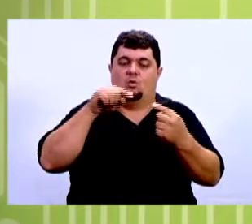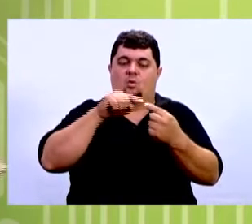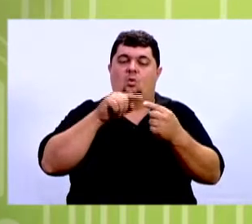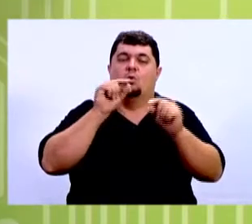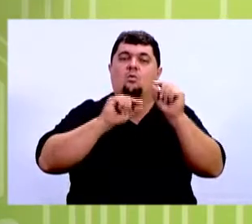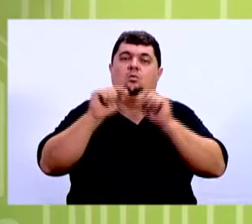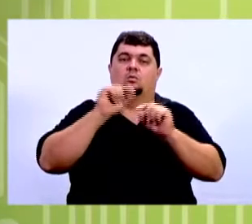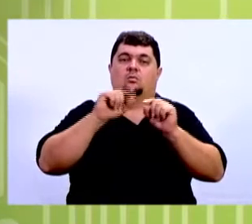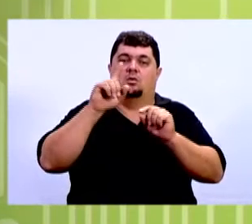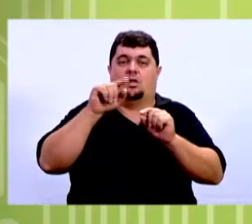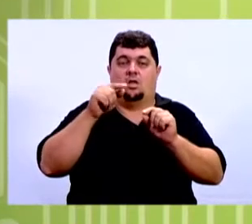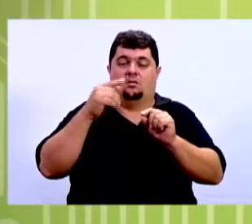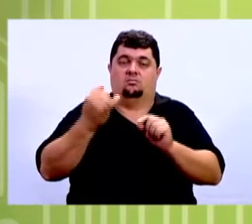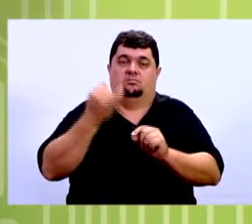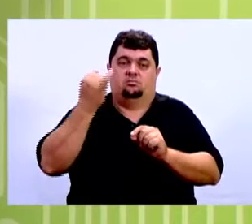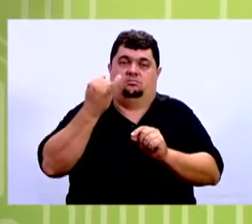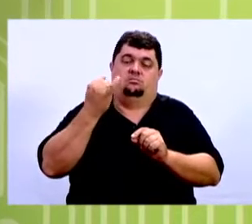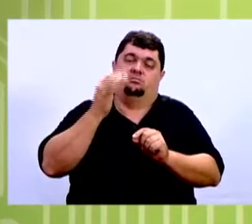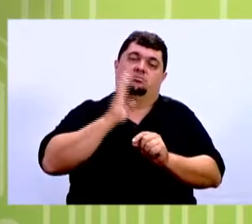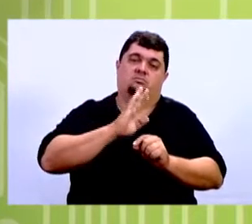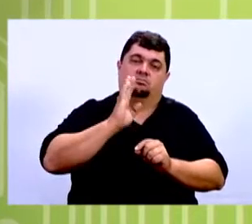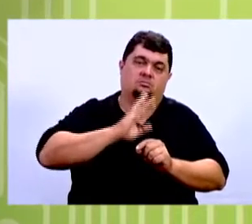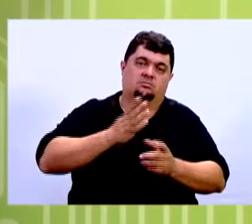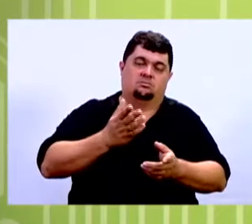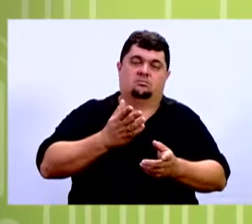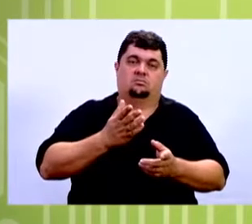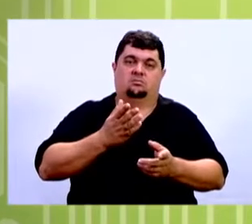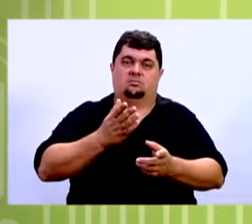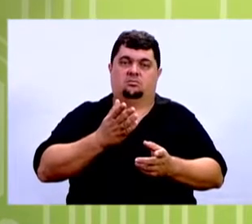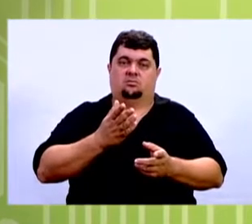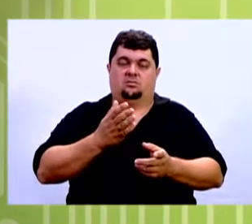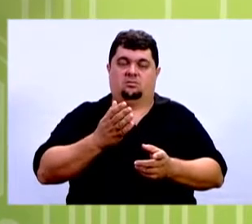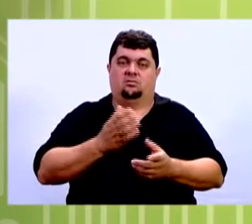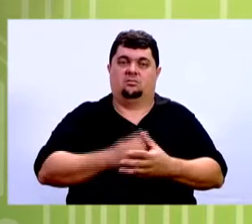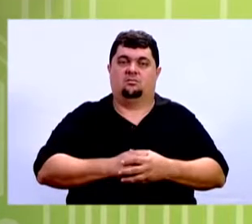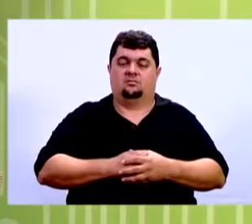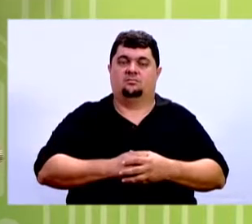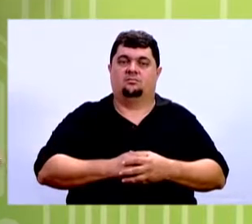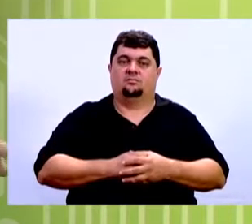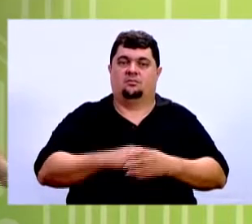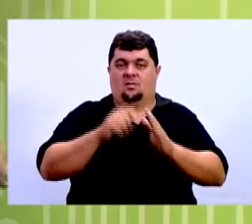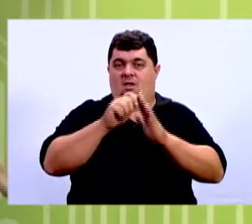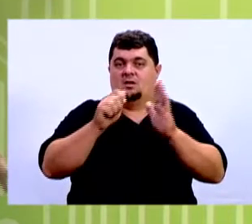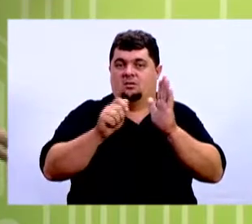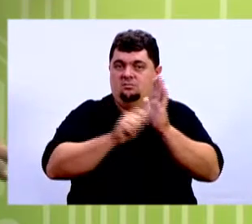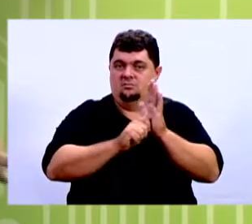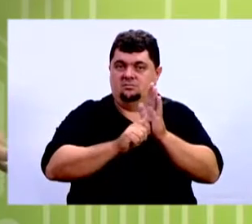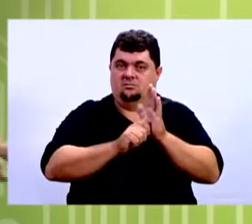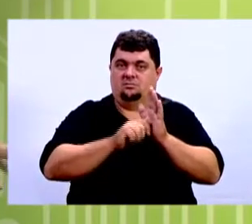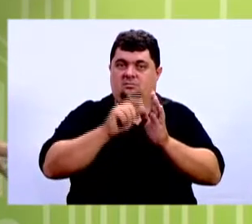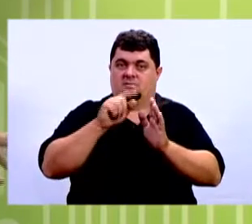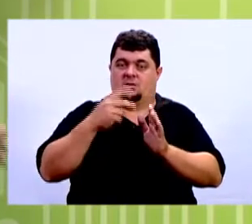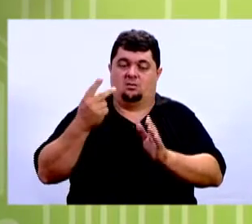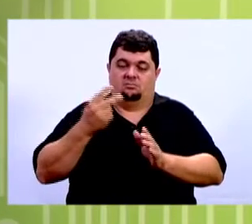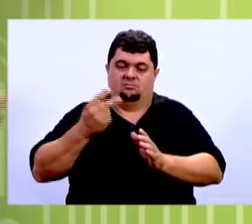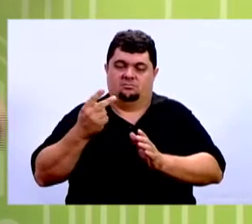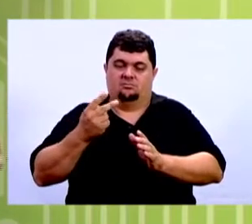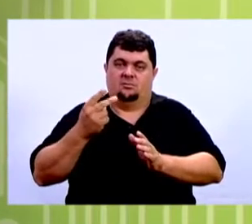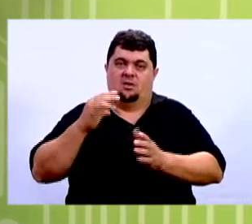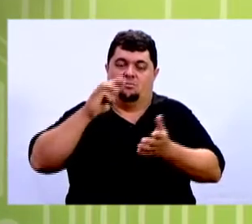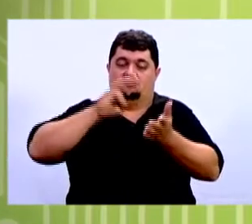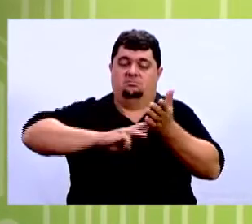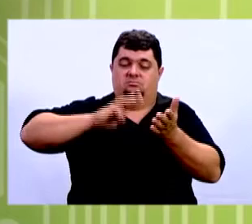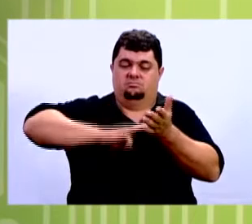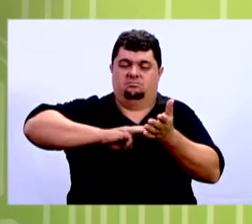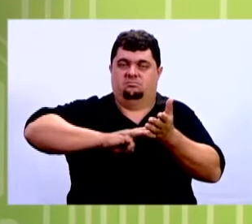hoje é um capítulo que vai estar bem destacado dentro do nosso artigo. Normalmente ele é o capítulo 2, que é o capítulo da